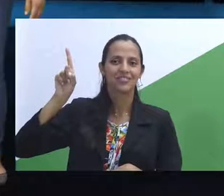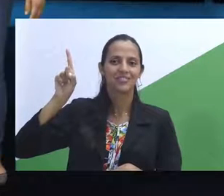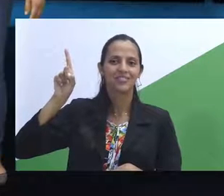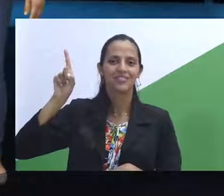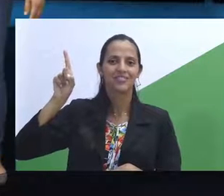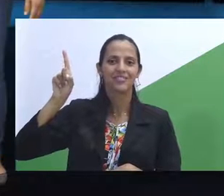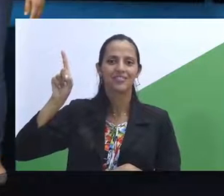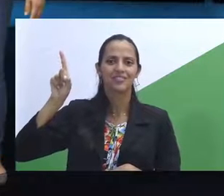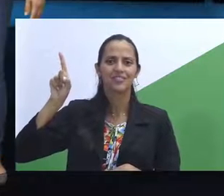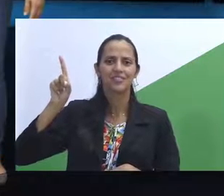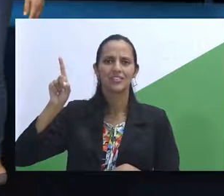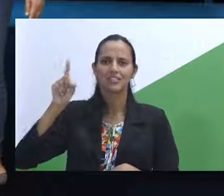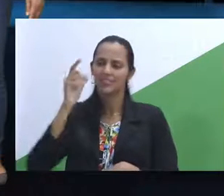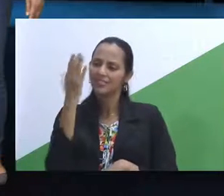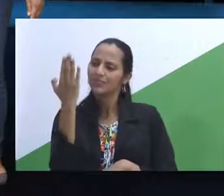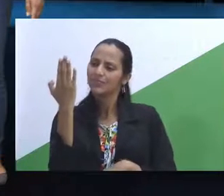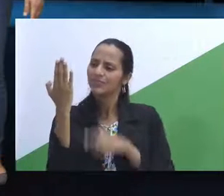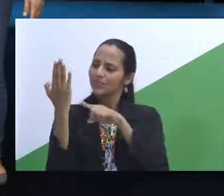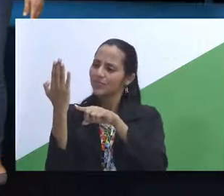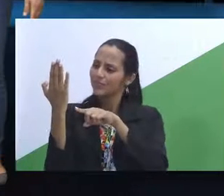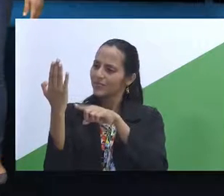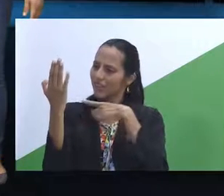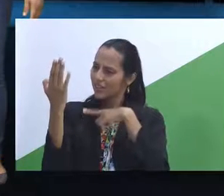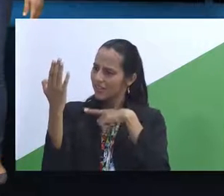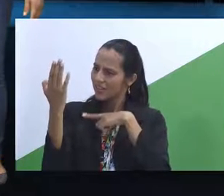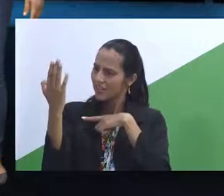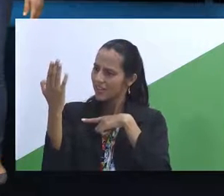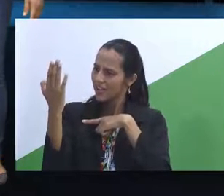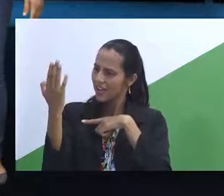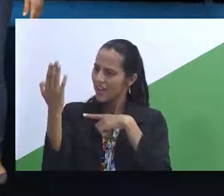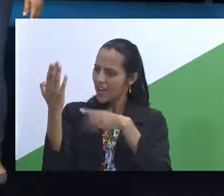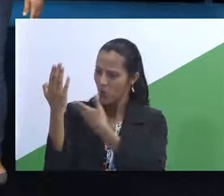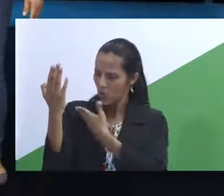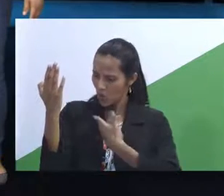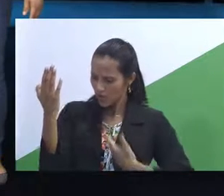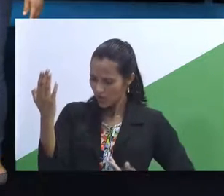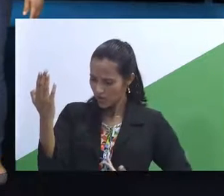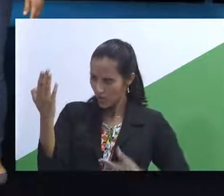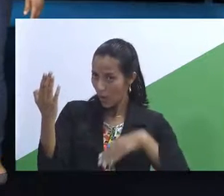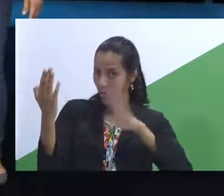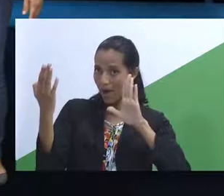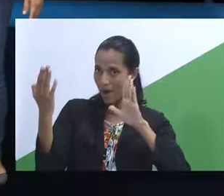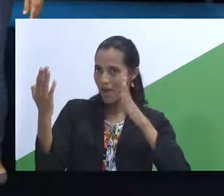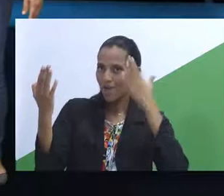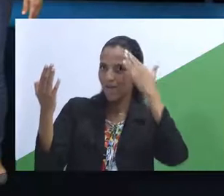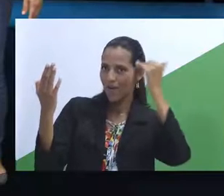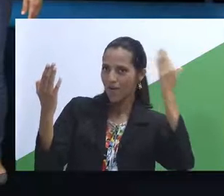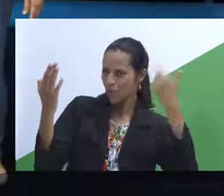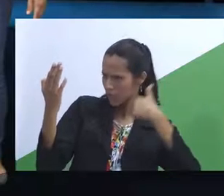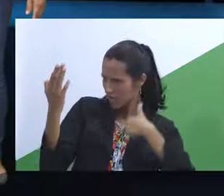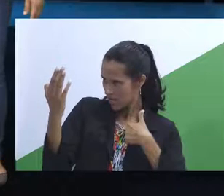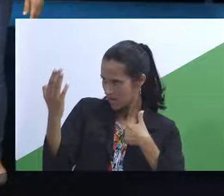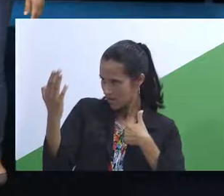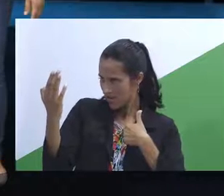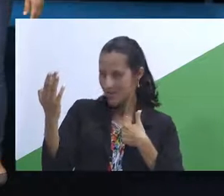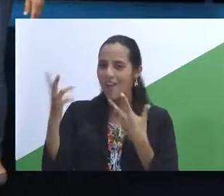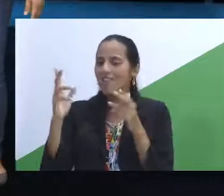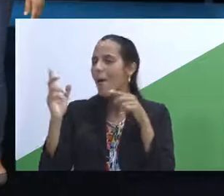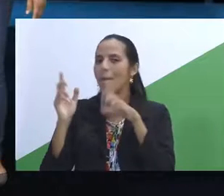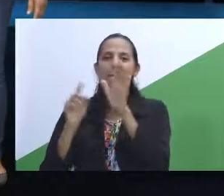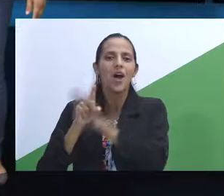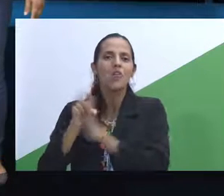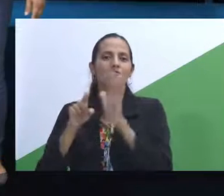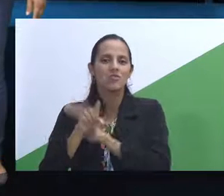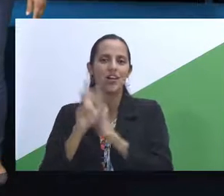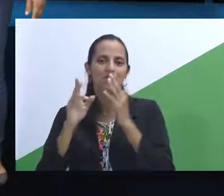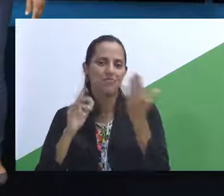Espelho, espelho meu, né? Existe algum governo mais popular do que o meu, né? Nesse período, aí, o espelho responde, né?